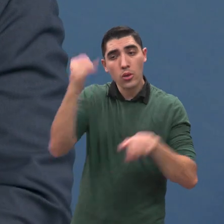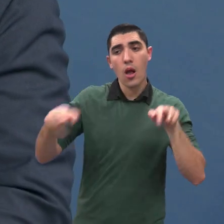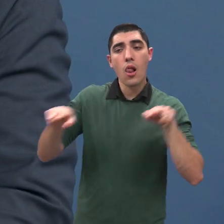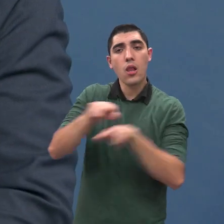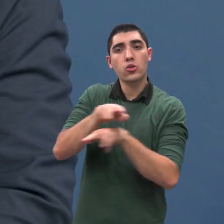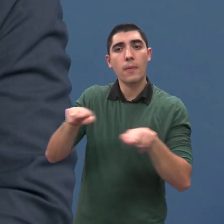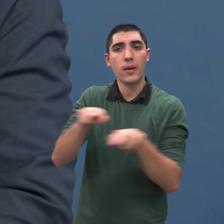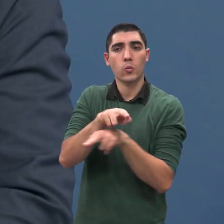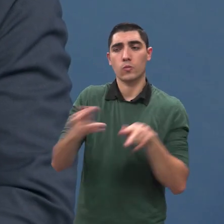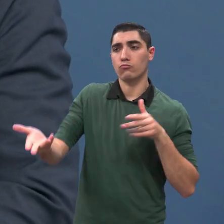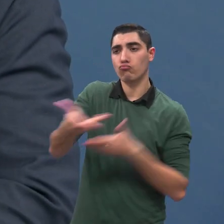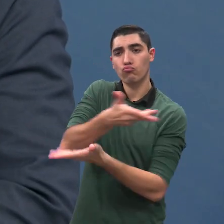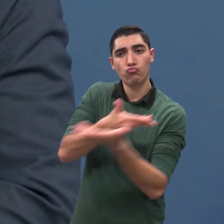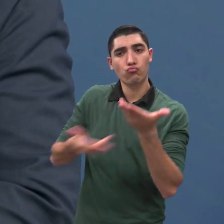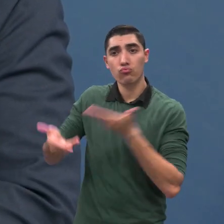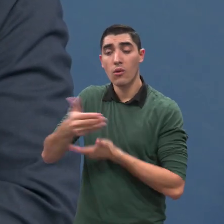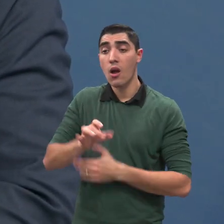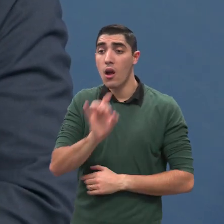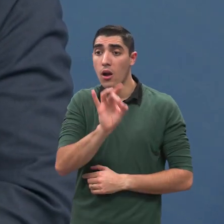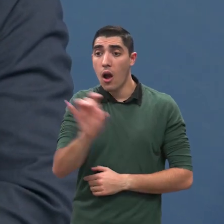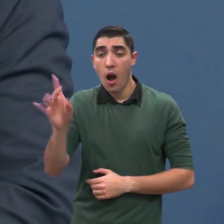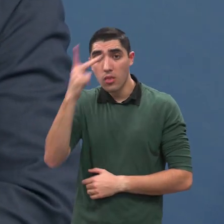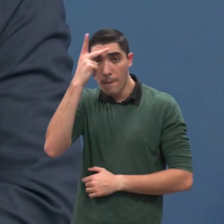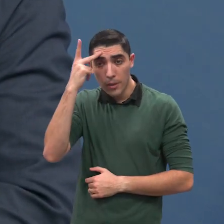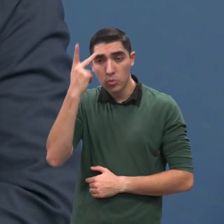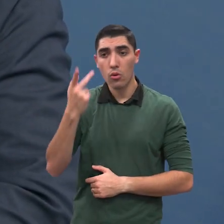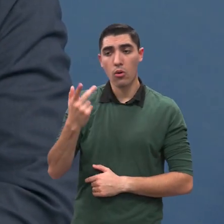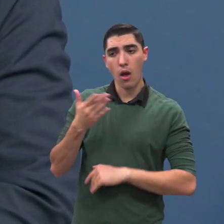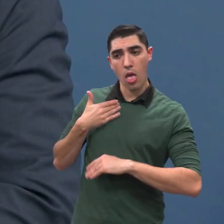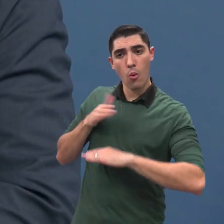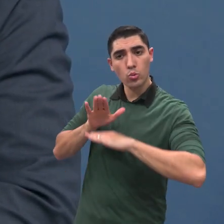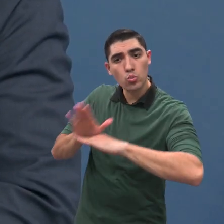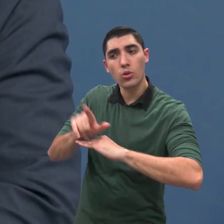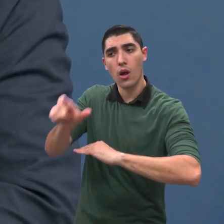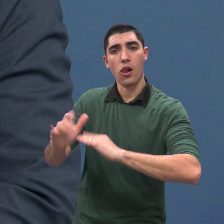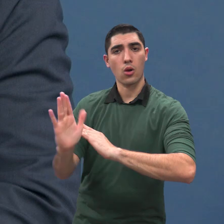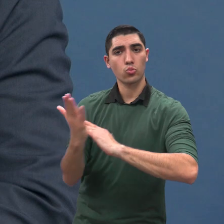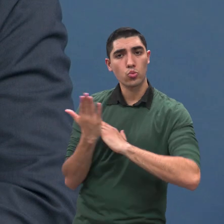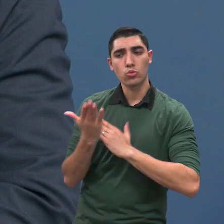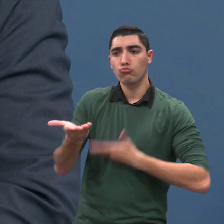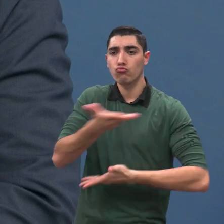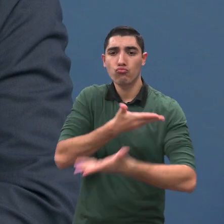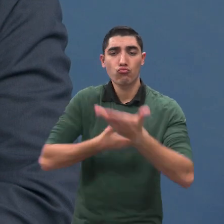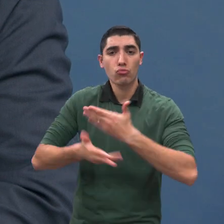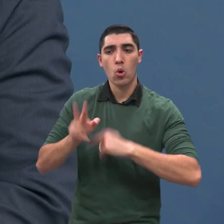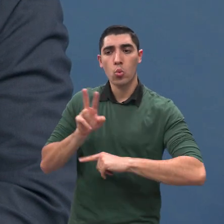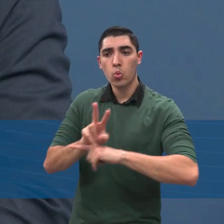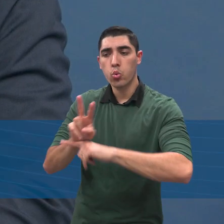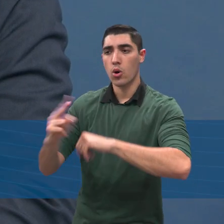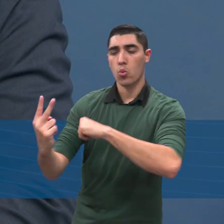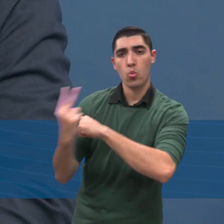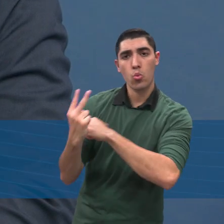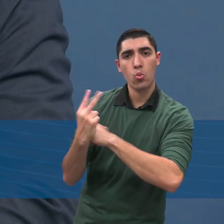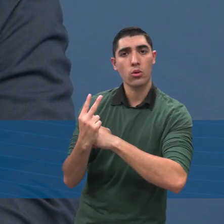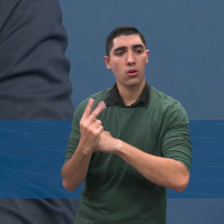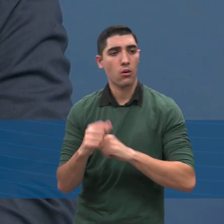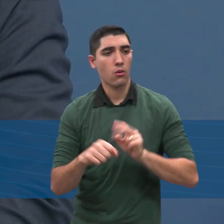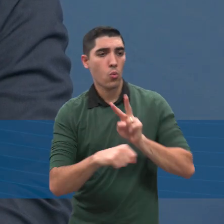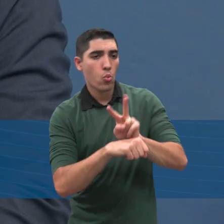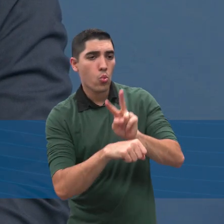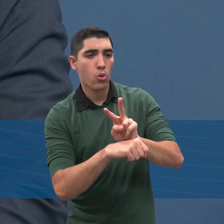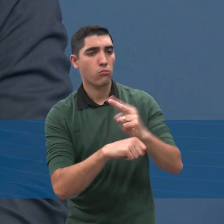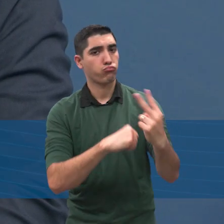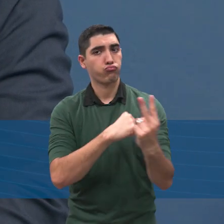da outra, né? Então, ela tá vendo ali, ela está participando da